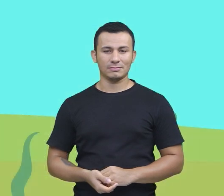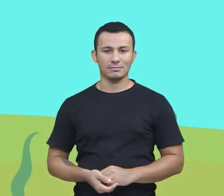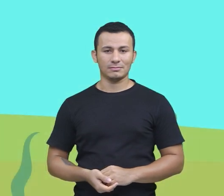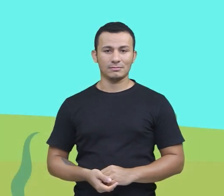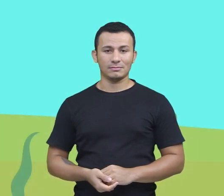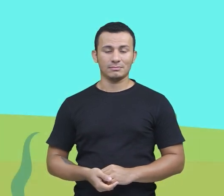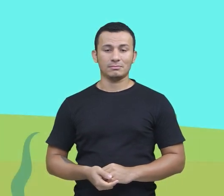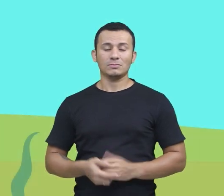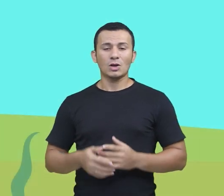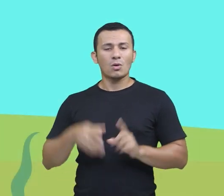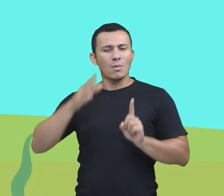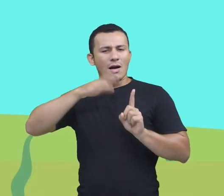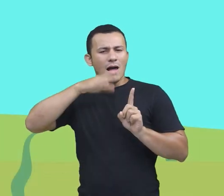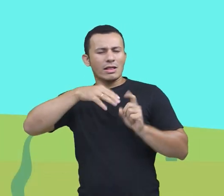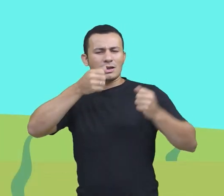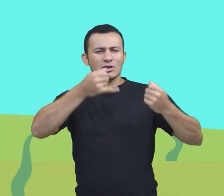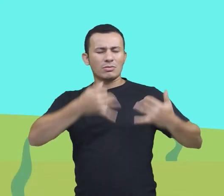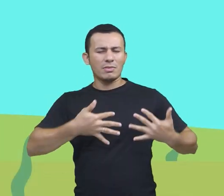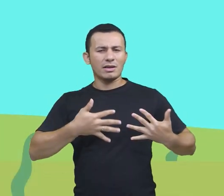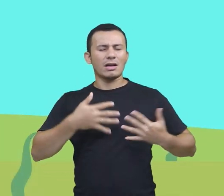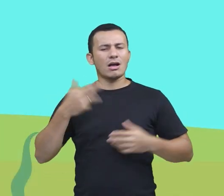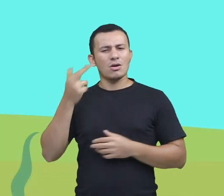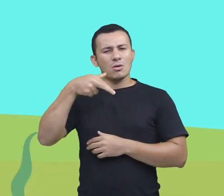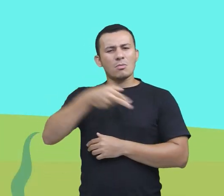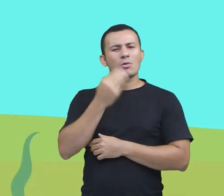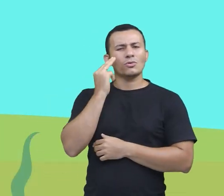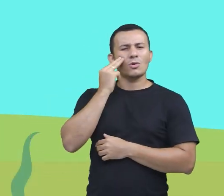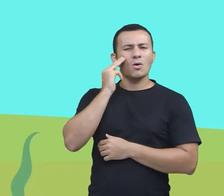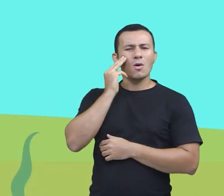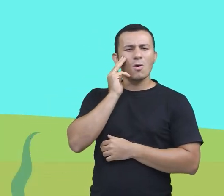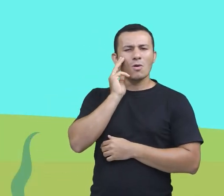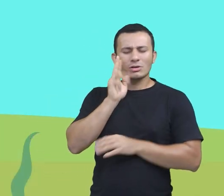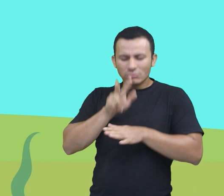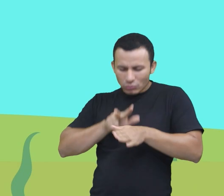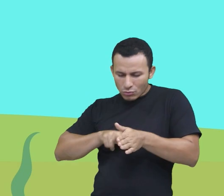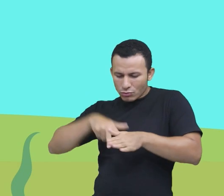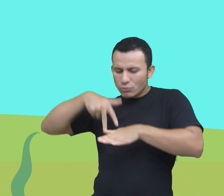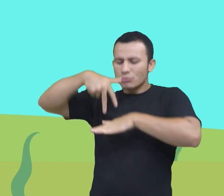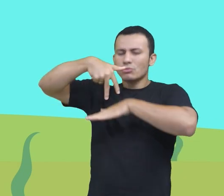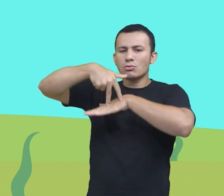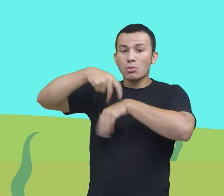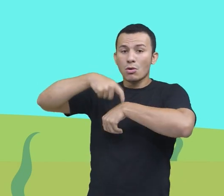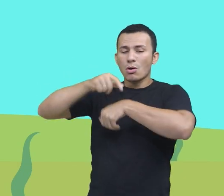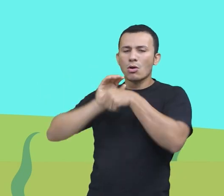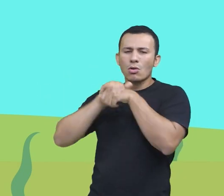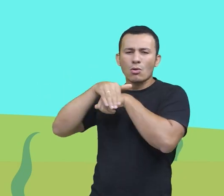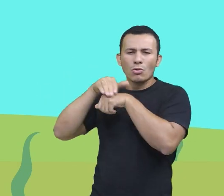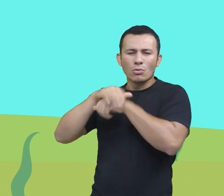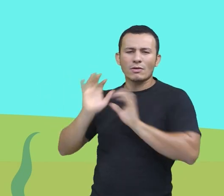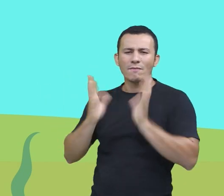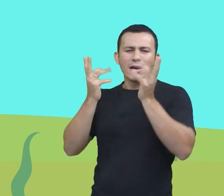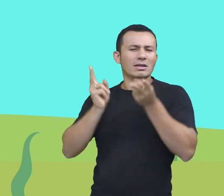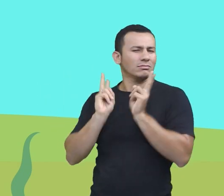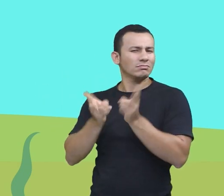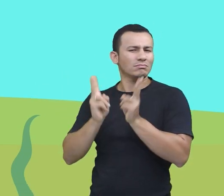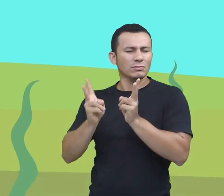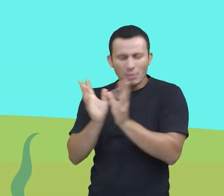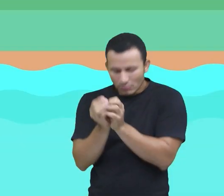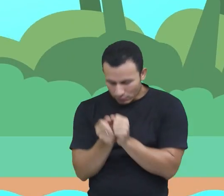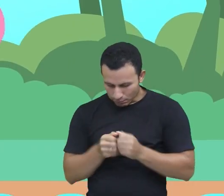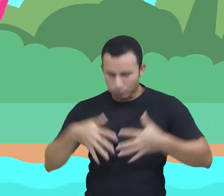De acordo com a lenda, um boto cor-de-rosa sai dos rios nas primeiras horas das noites de festa e, com um poder